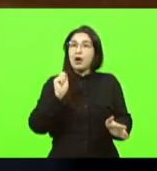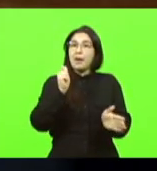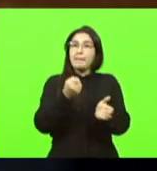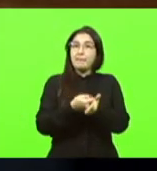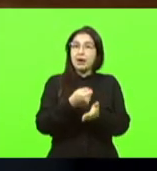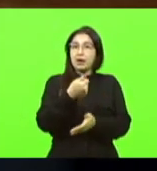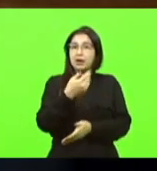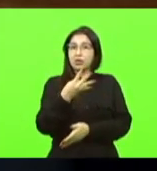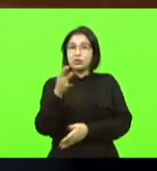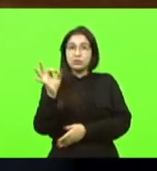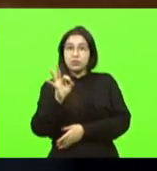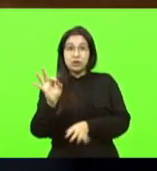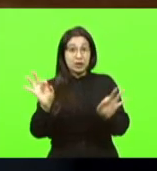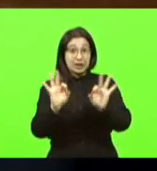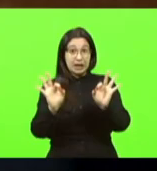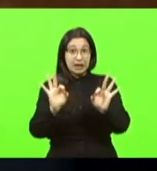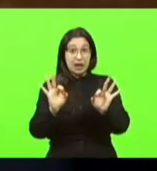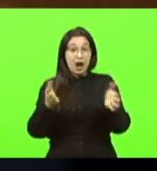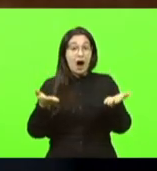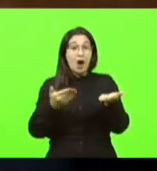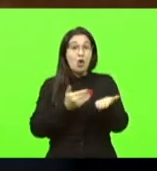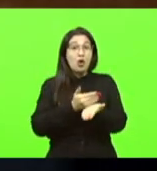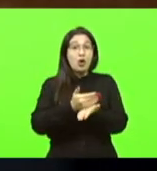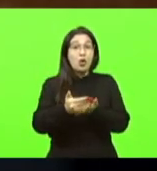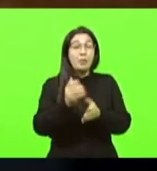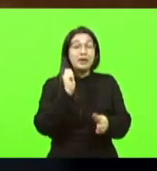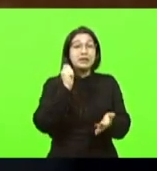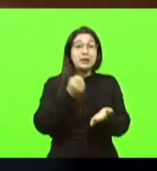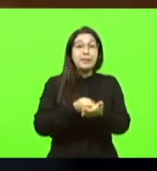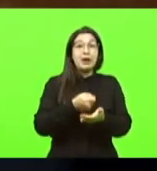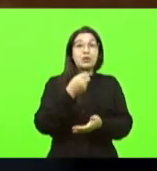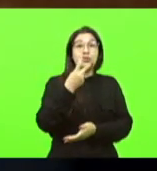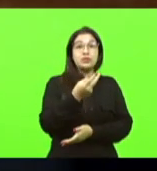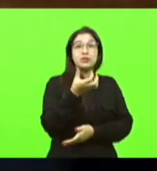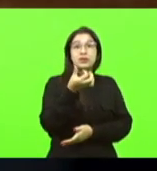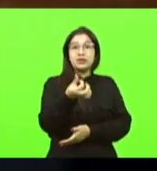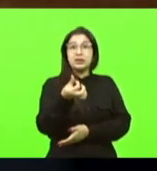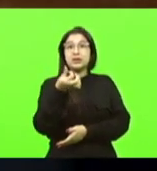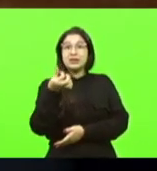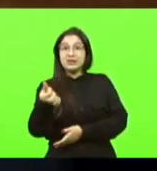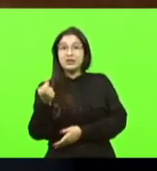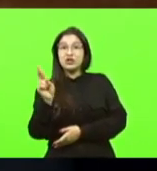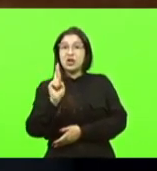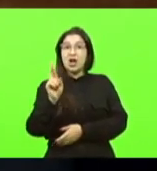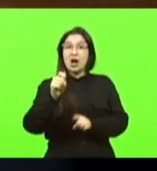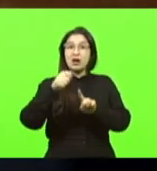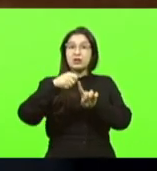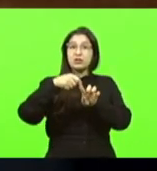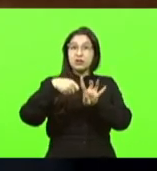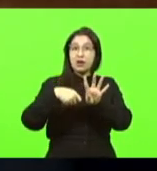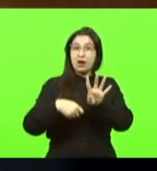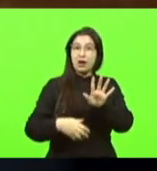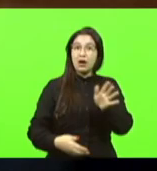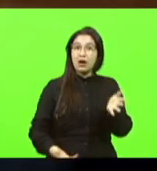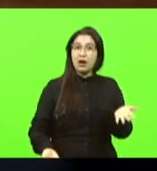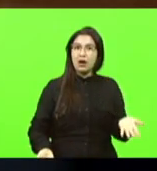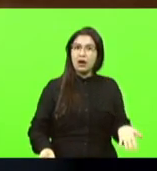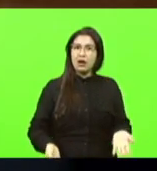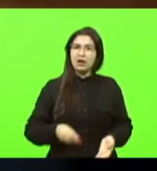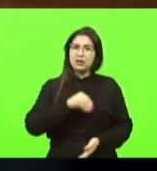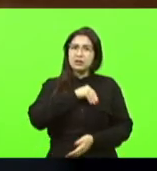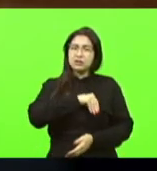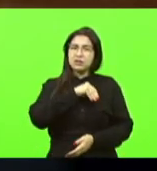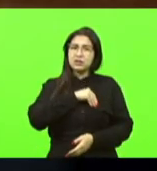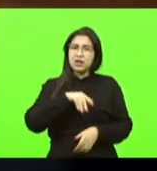pagar a partir de agora r$ 266 por mês é um salário